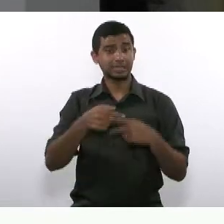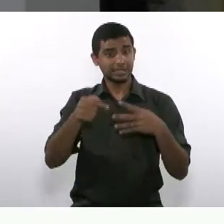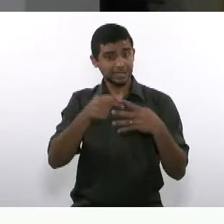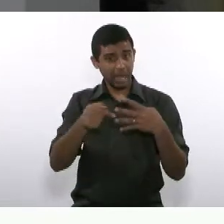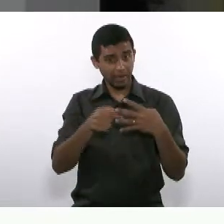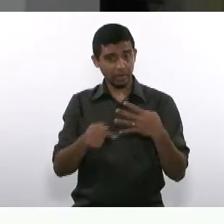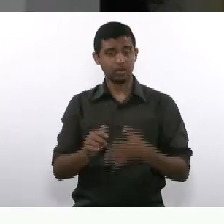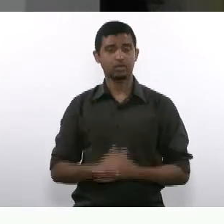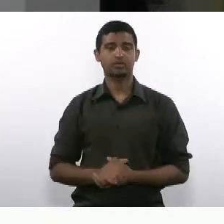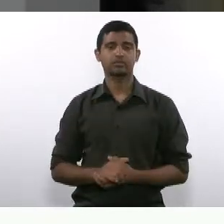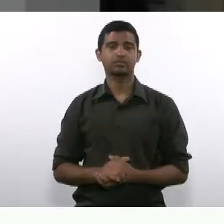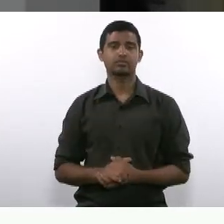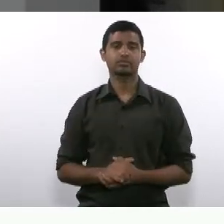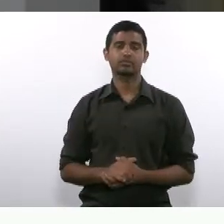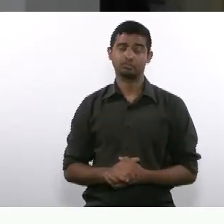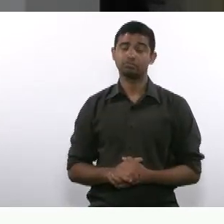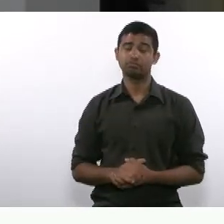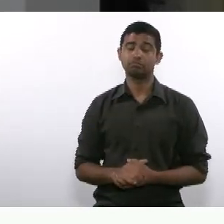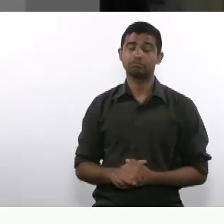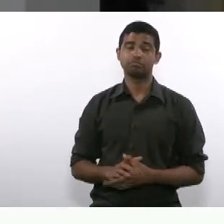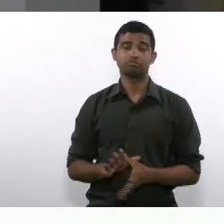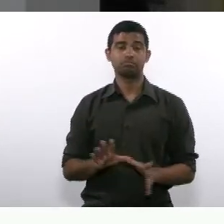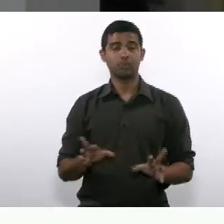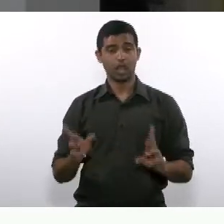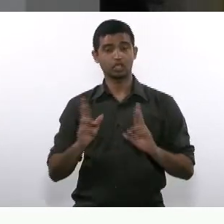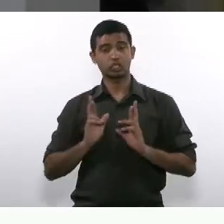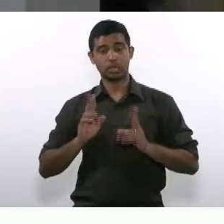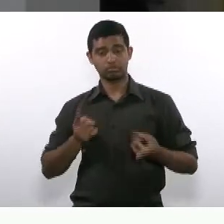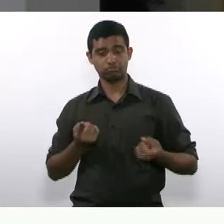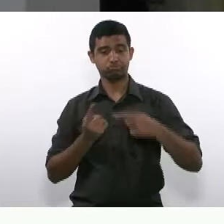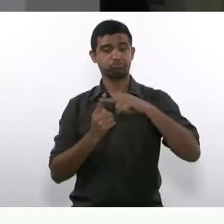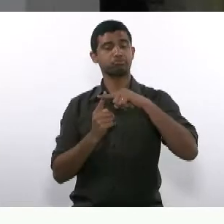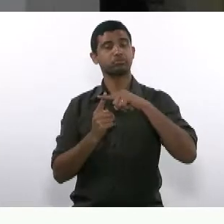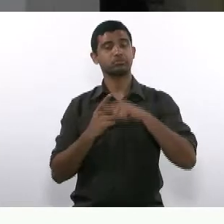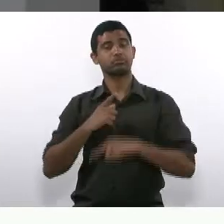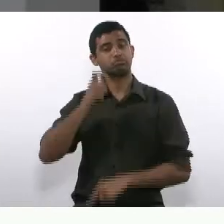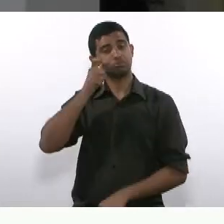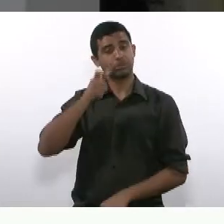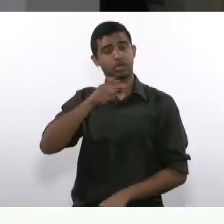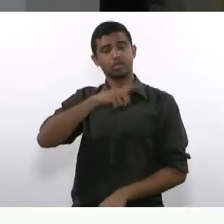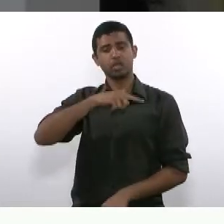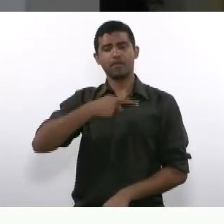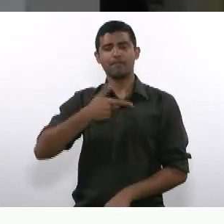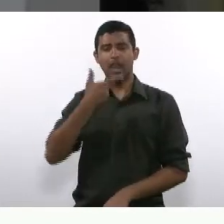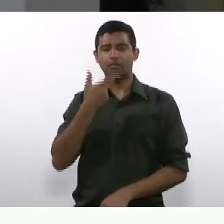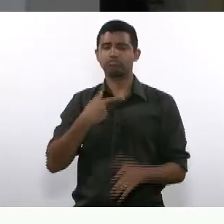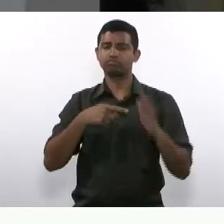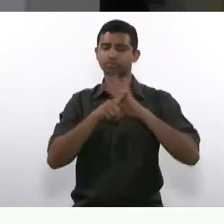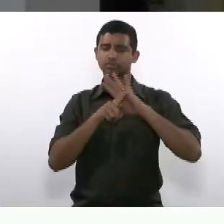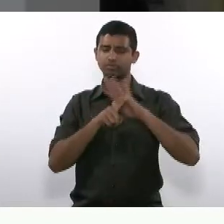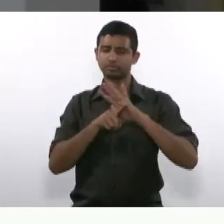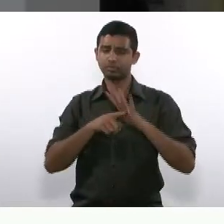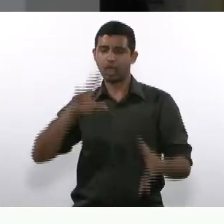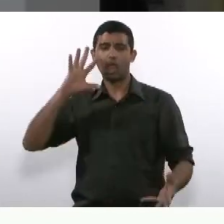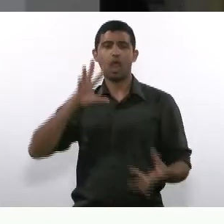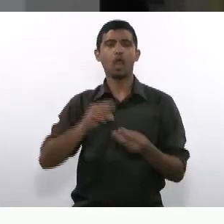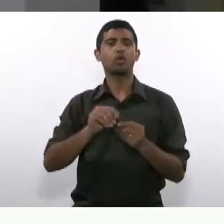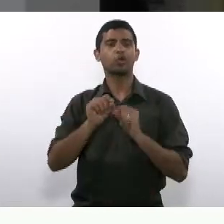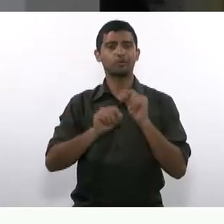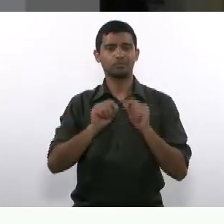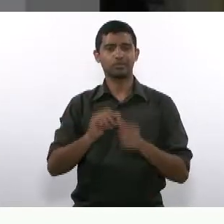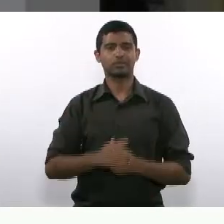que dá um impacto bastante positivo. E uma coisa interessante que a gente chegou à conclusão nesse estudo foi que